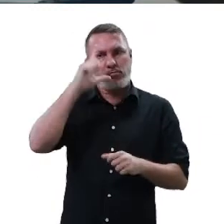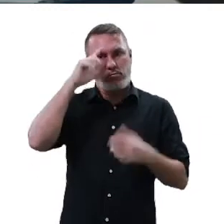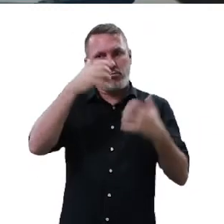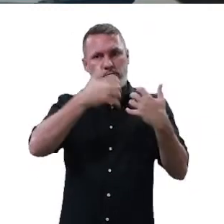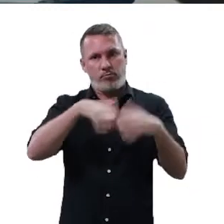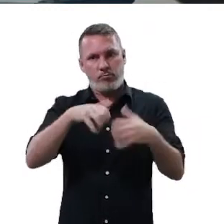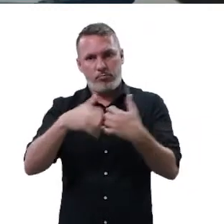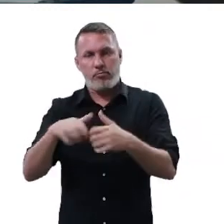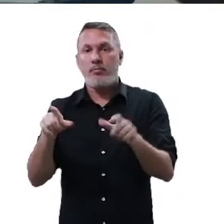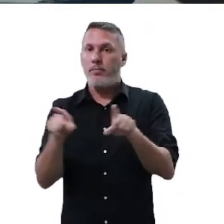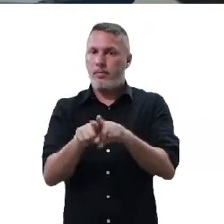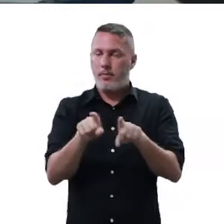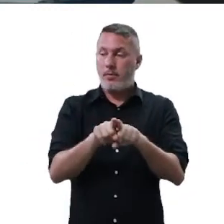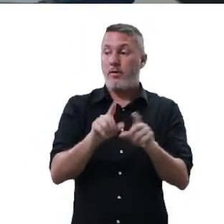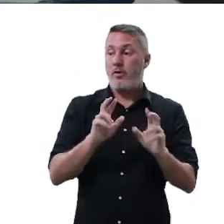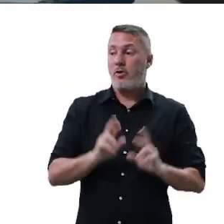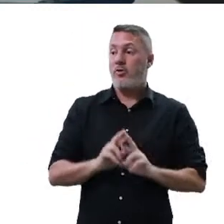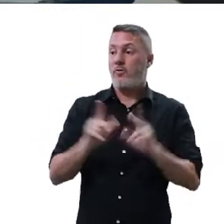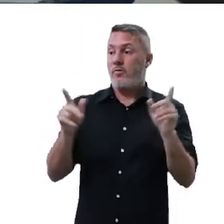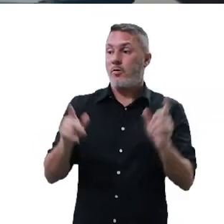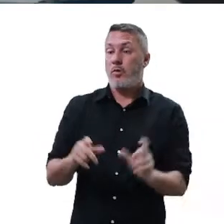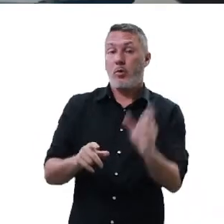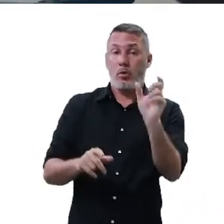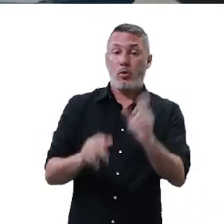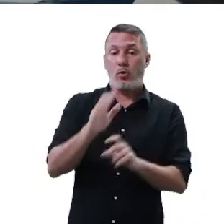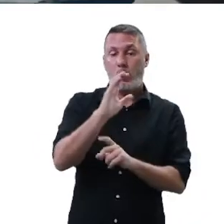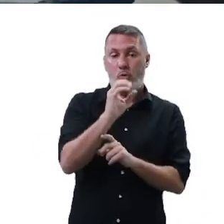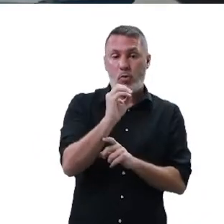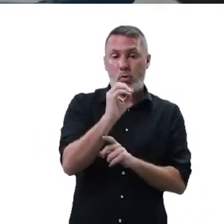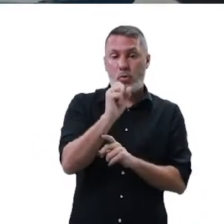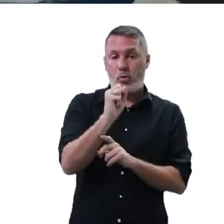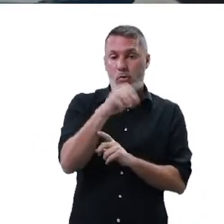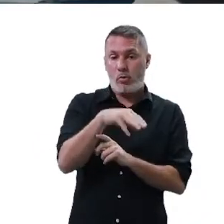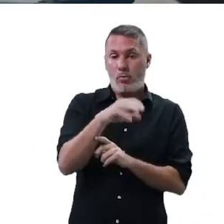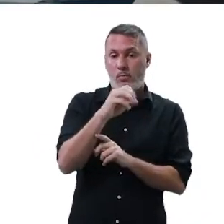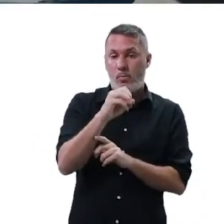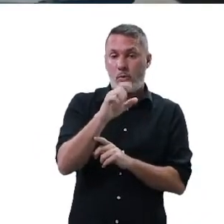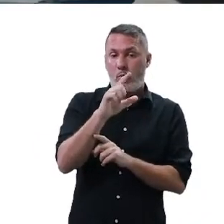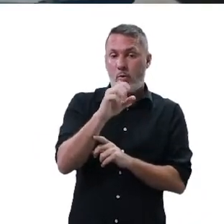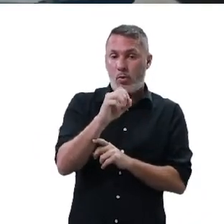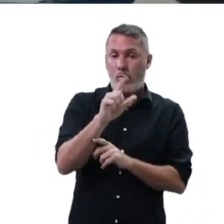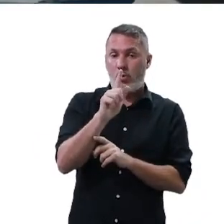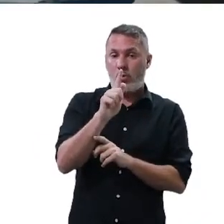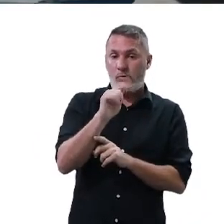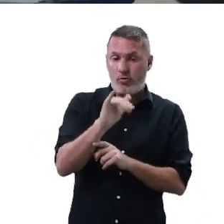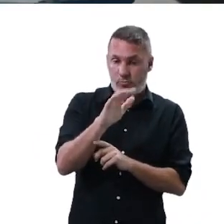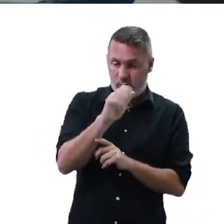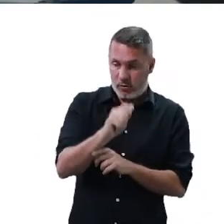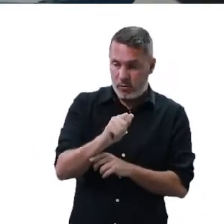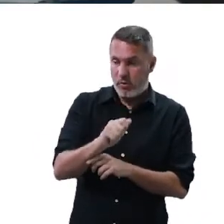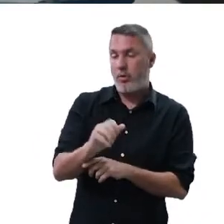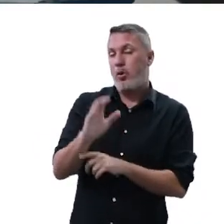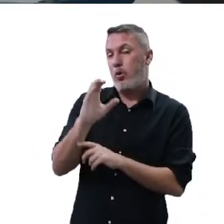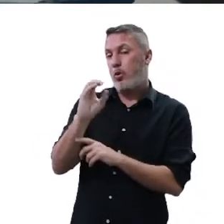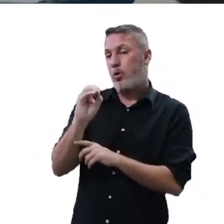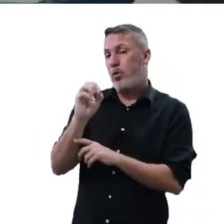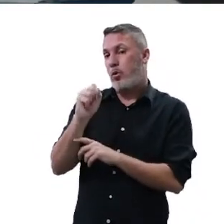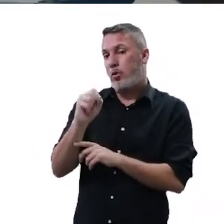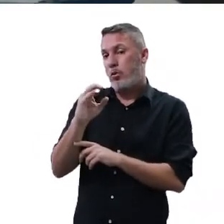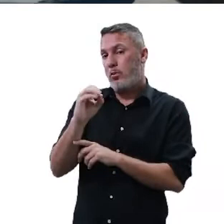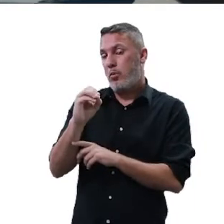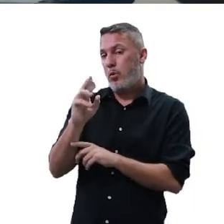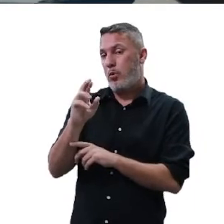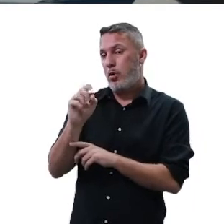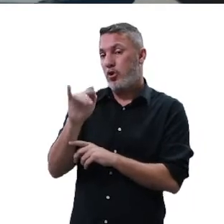a partir da racionalidade. E aí, então, a diferença entre cosmogonia e cosmologia. É importante, não são, as palavras